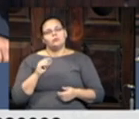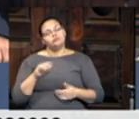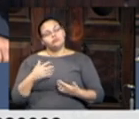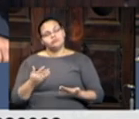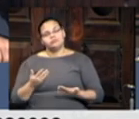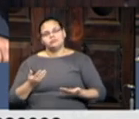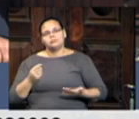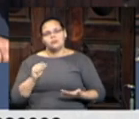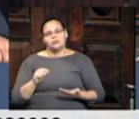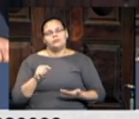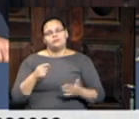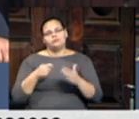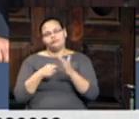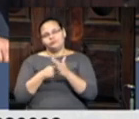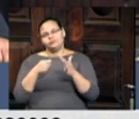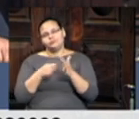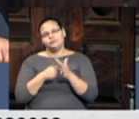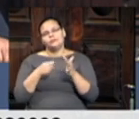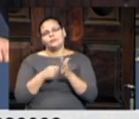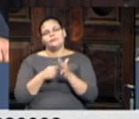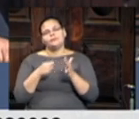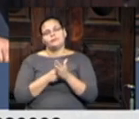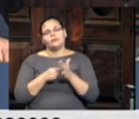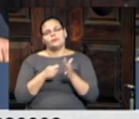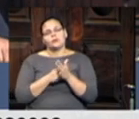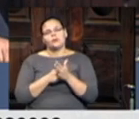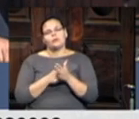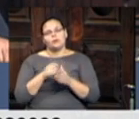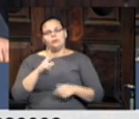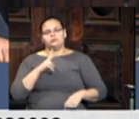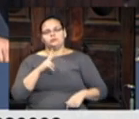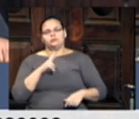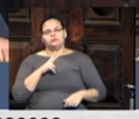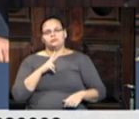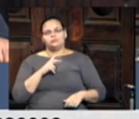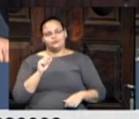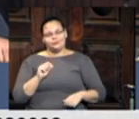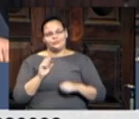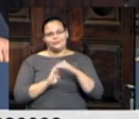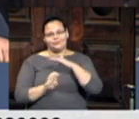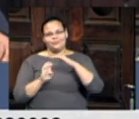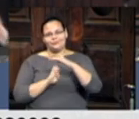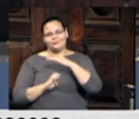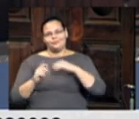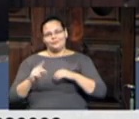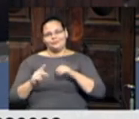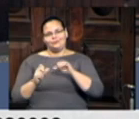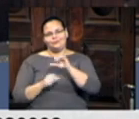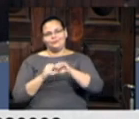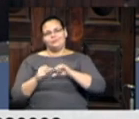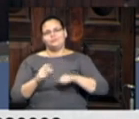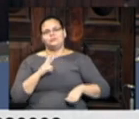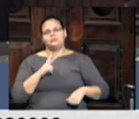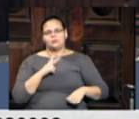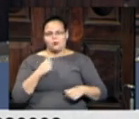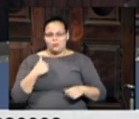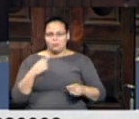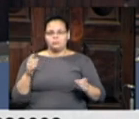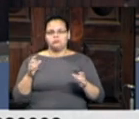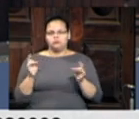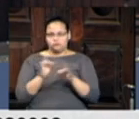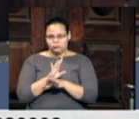passou a defender a privatização do petróleo. Então, senhora presidente, eu encerro a minha